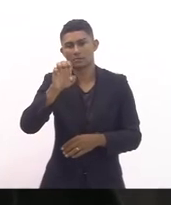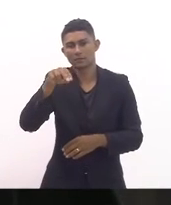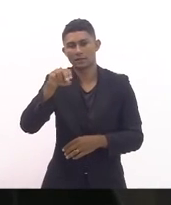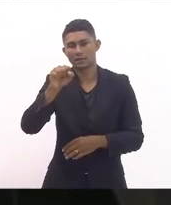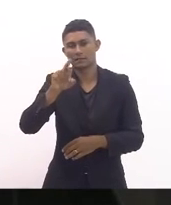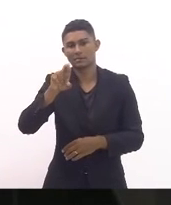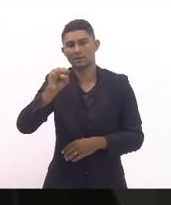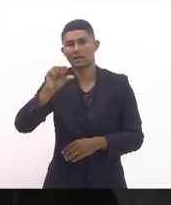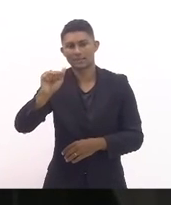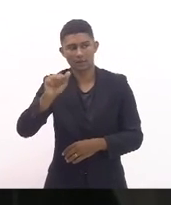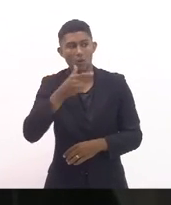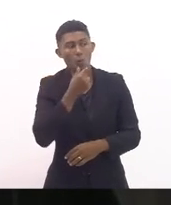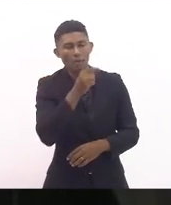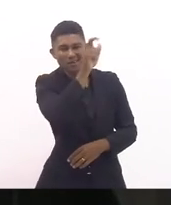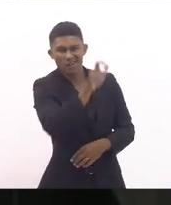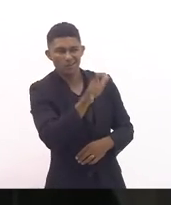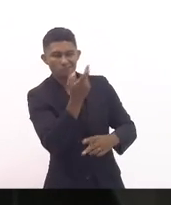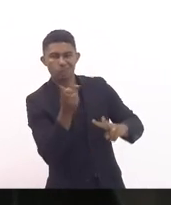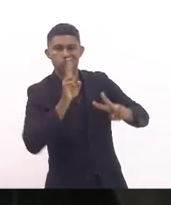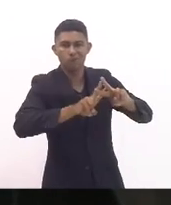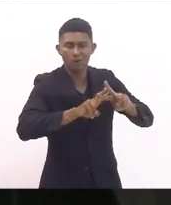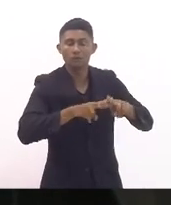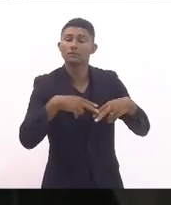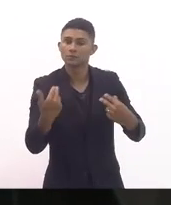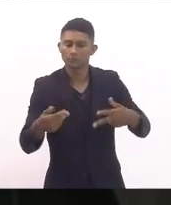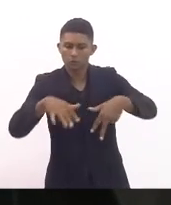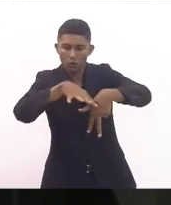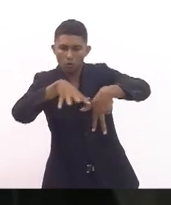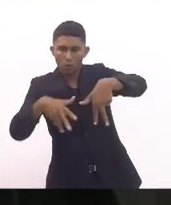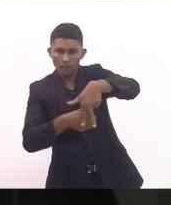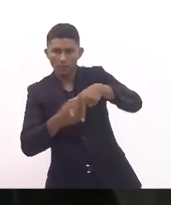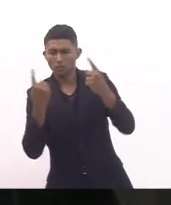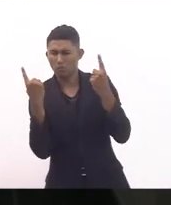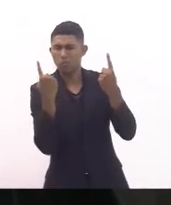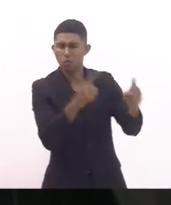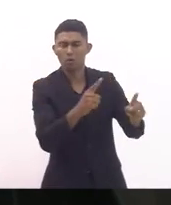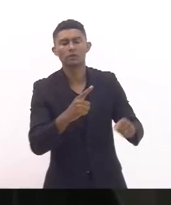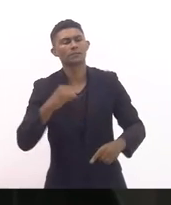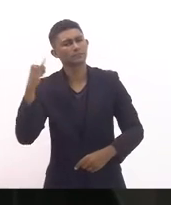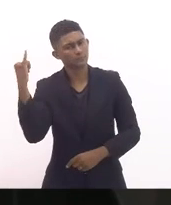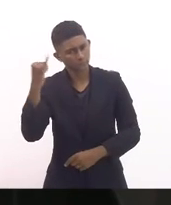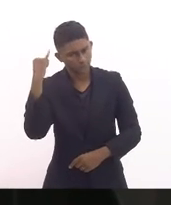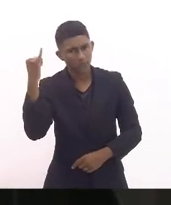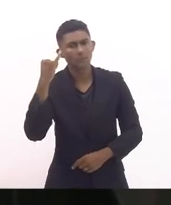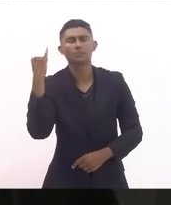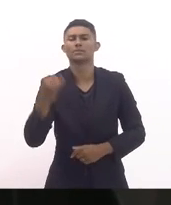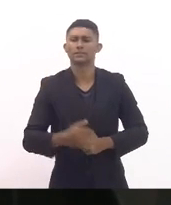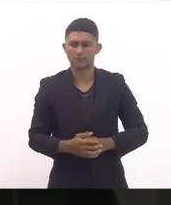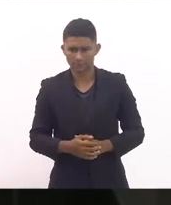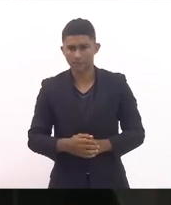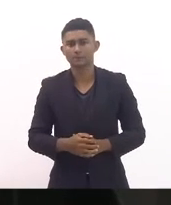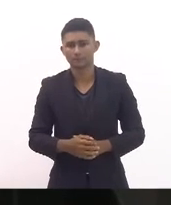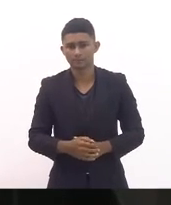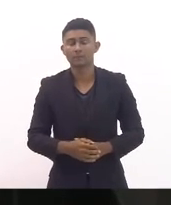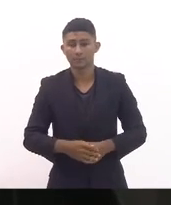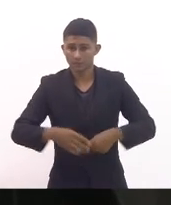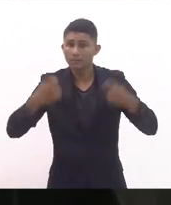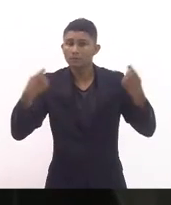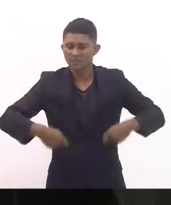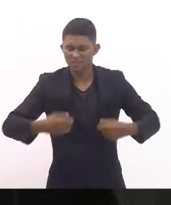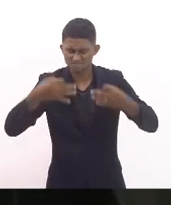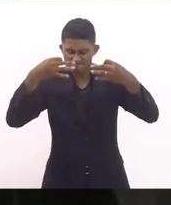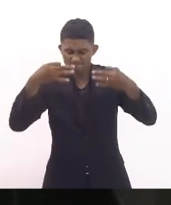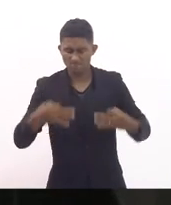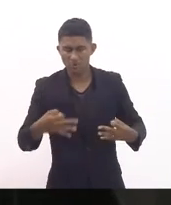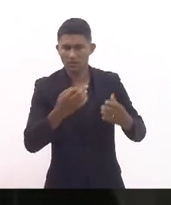foi preso em operação Portanto o combate à corrupção é um elemento importante necessário e que deve ser tratado o zelo e Rigor na